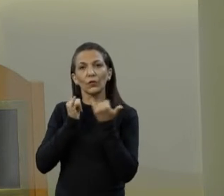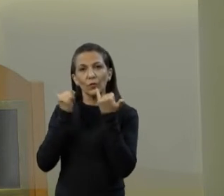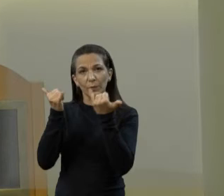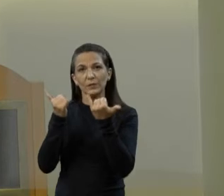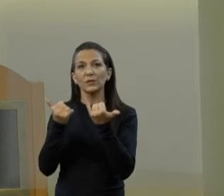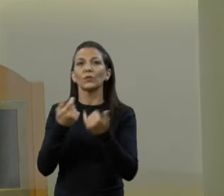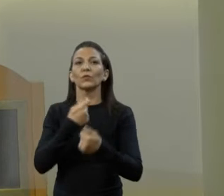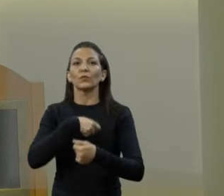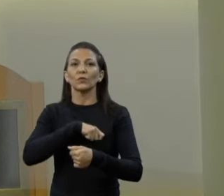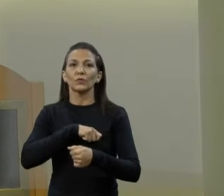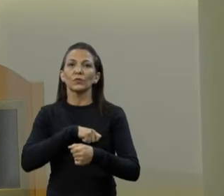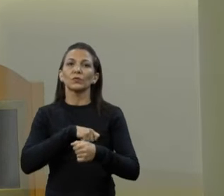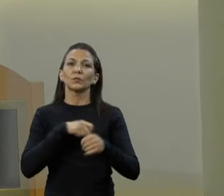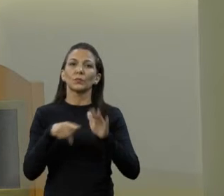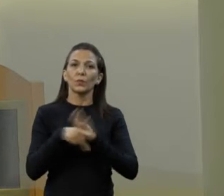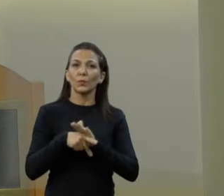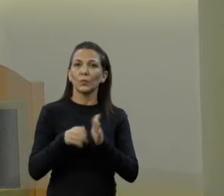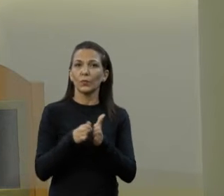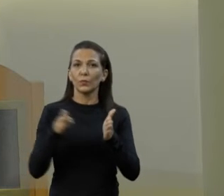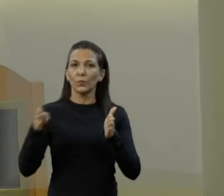fiscaliza a dor